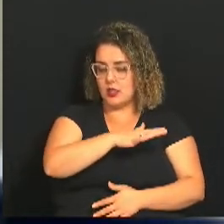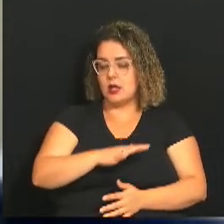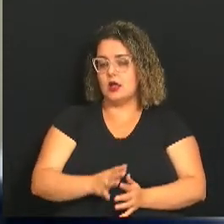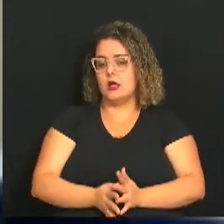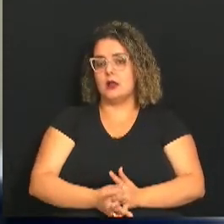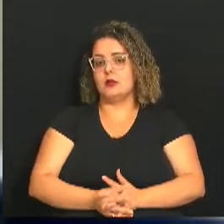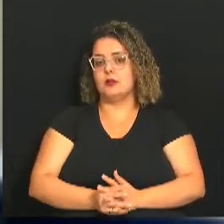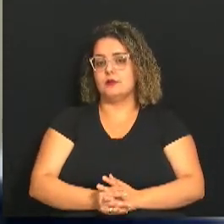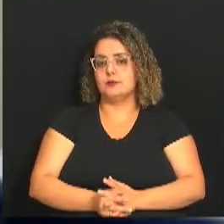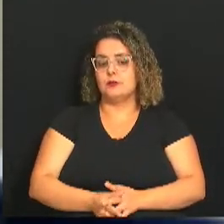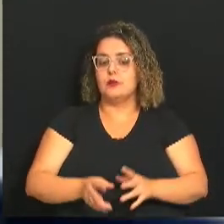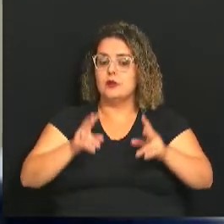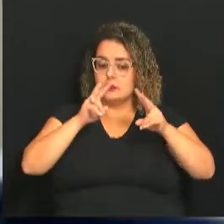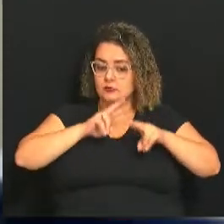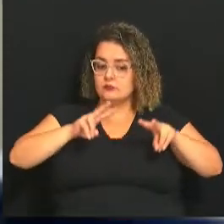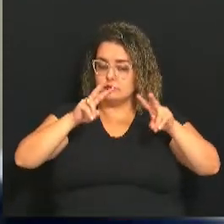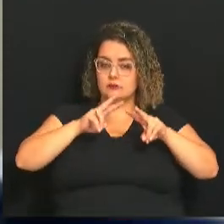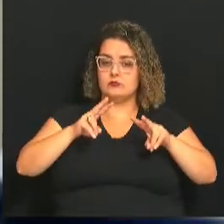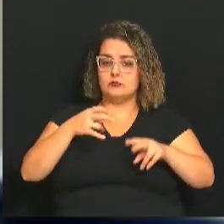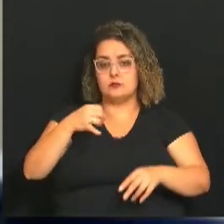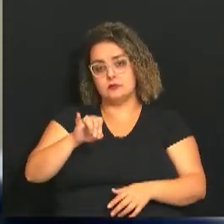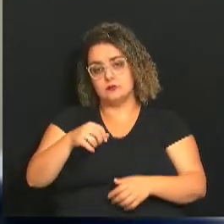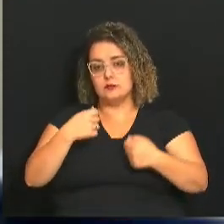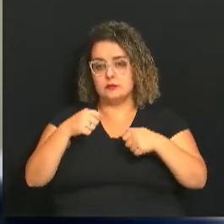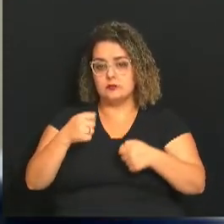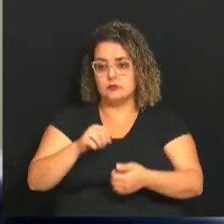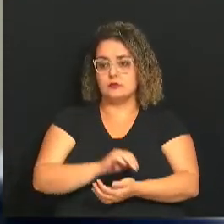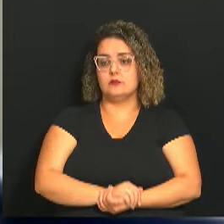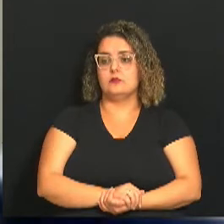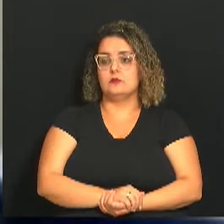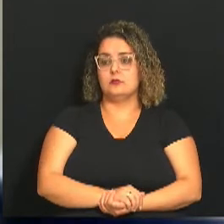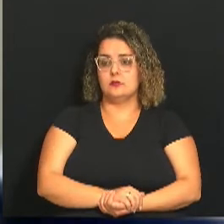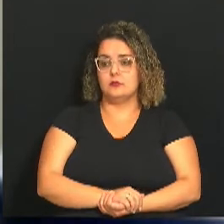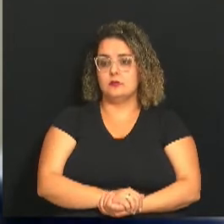ser visto e, se for o caso, a exemplo